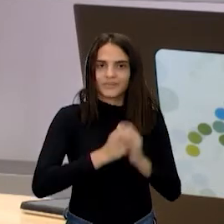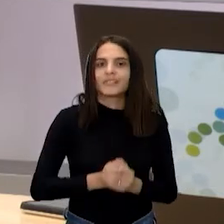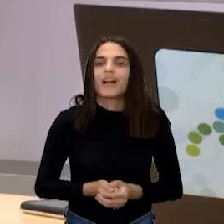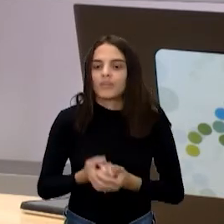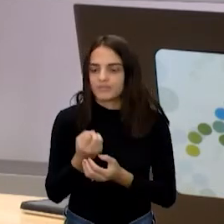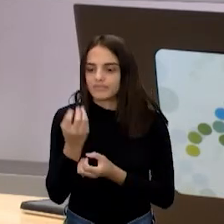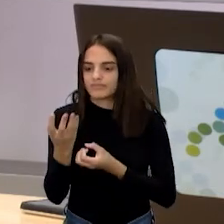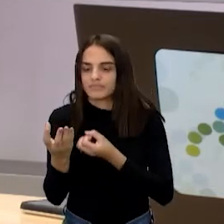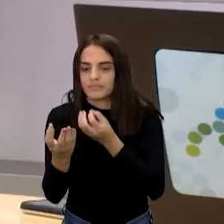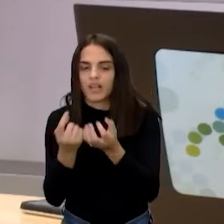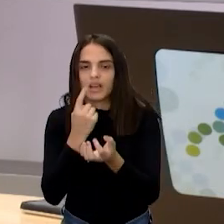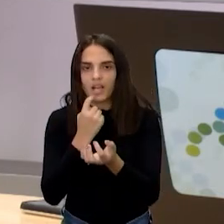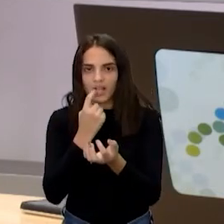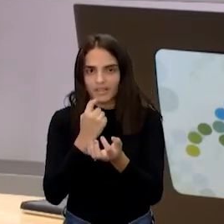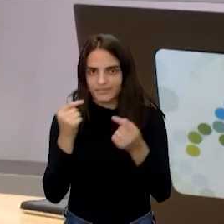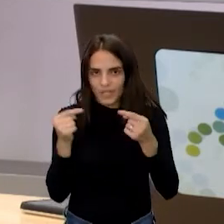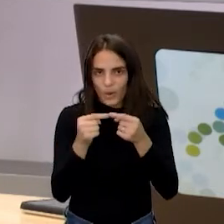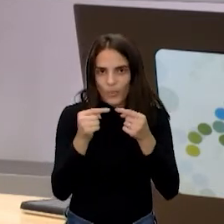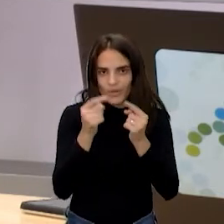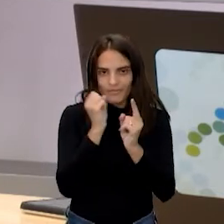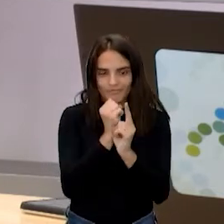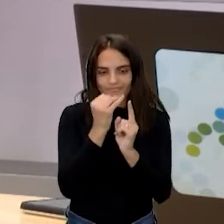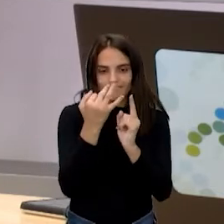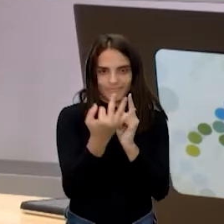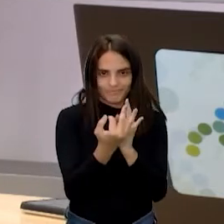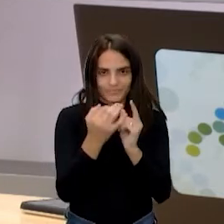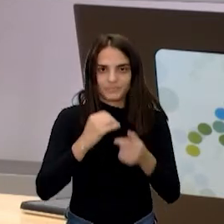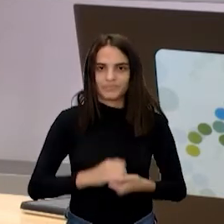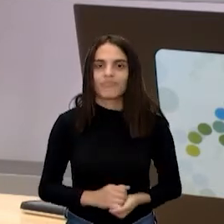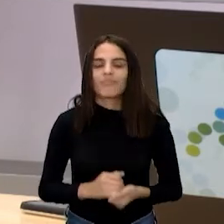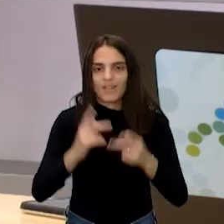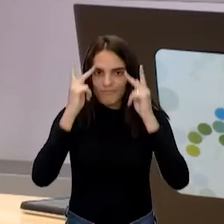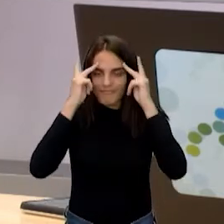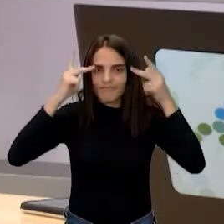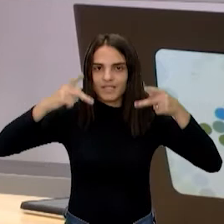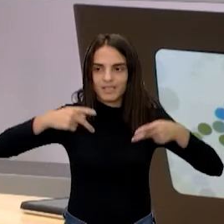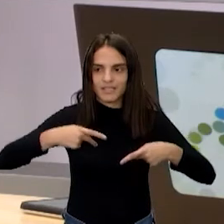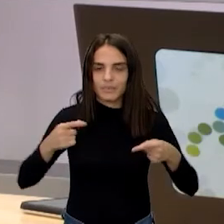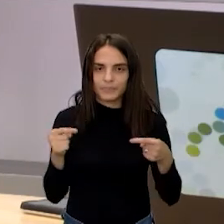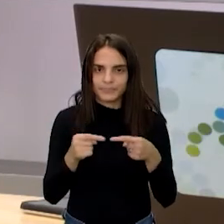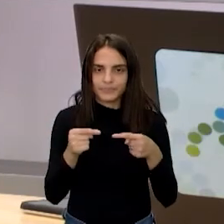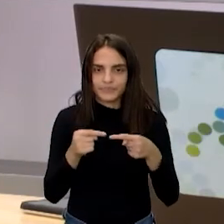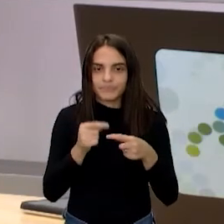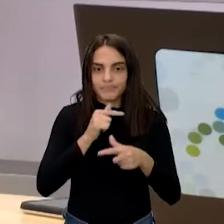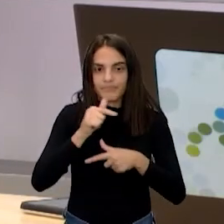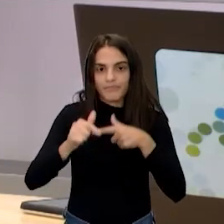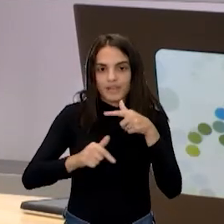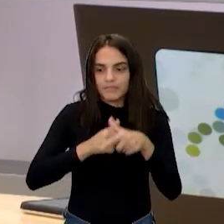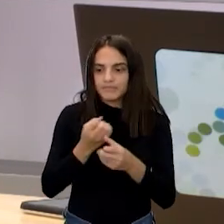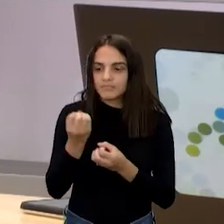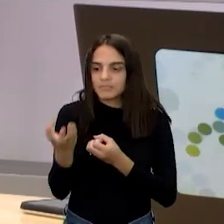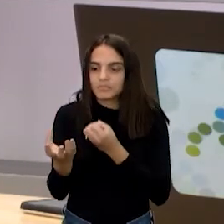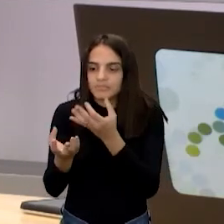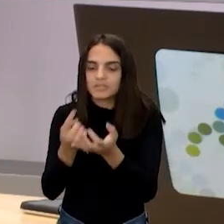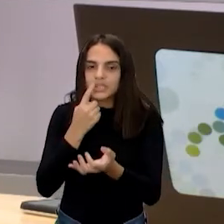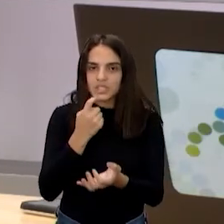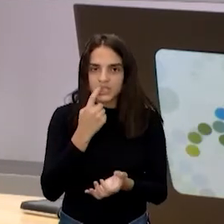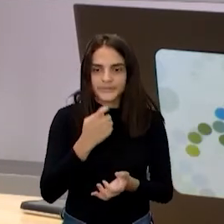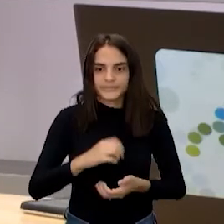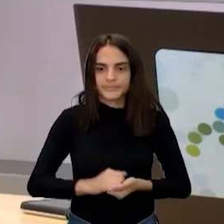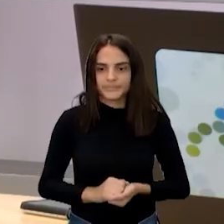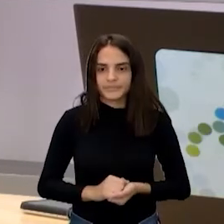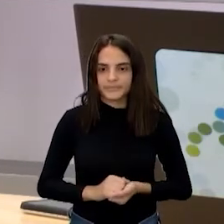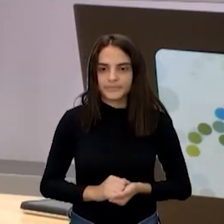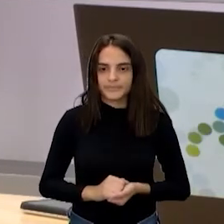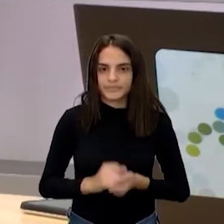é uma questão de cidadania, uma questão de humanidade. Eu não falo cidadania, é uma questão de humanidade. Trabalhar essa questão da doação de sangue. Aí nós temos 2 imagens. Eu vou